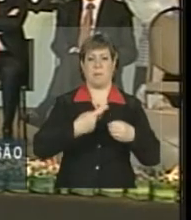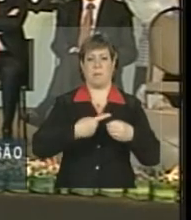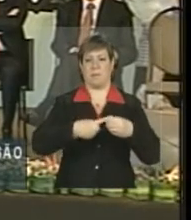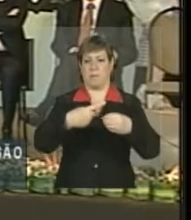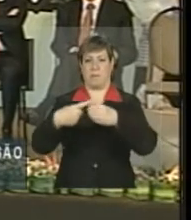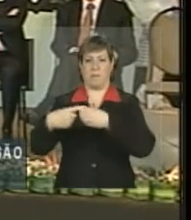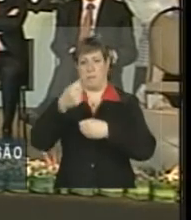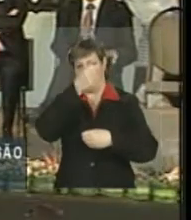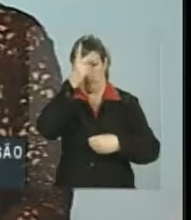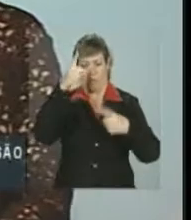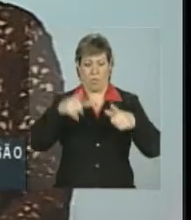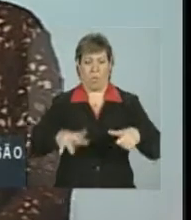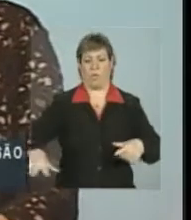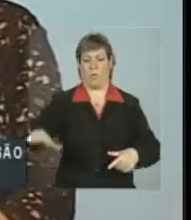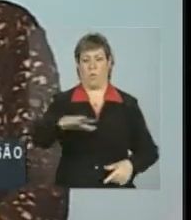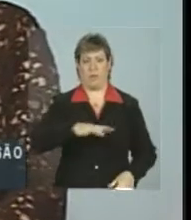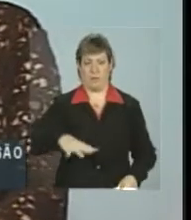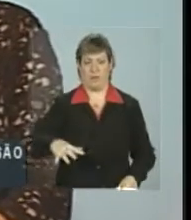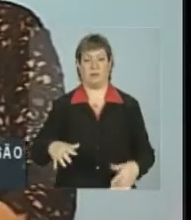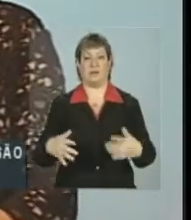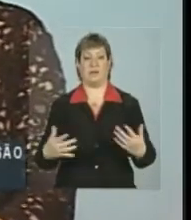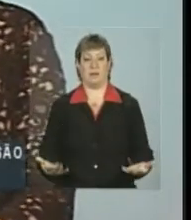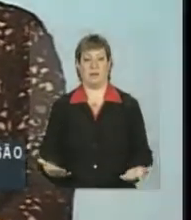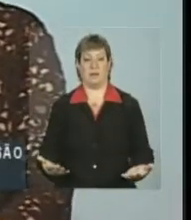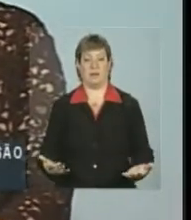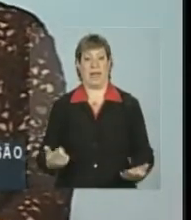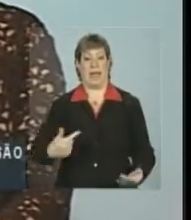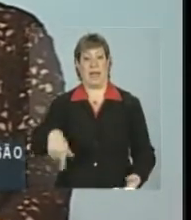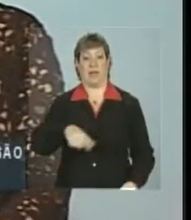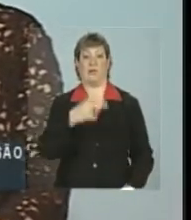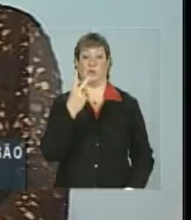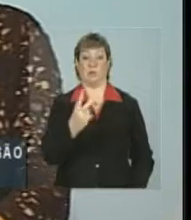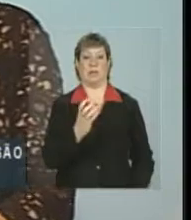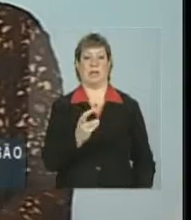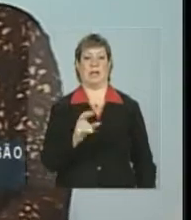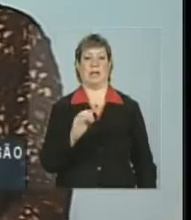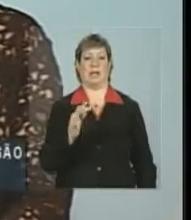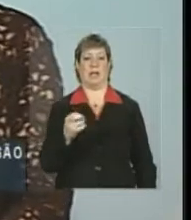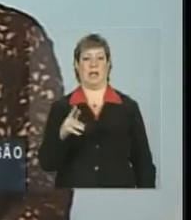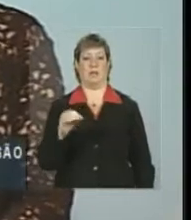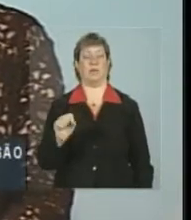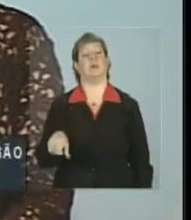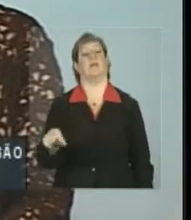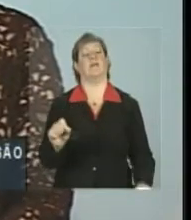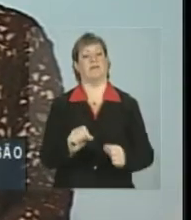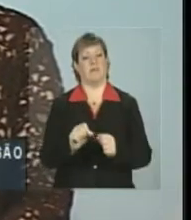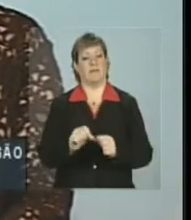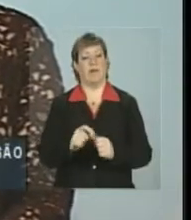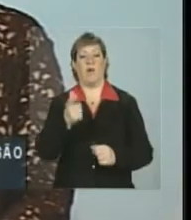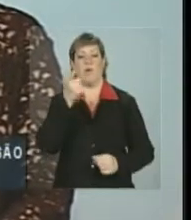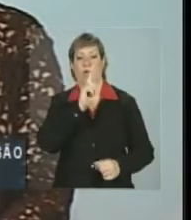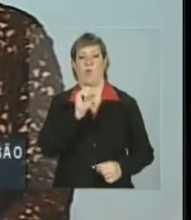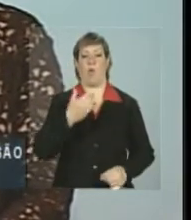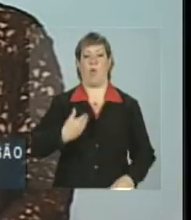nas regiões. A combinação desses dois critérios permitiu que a gente